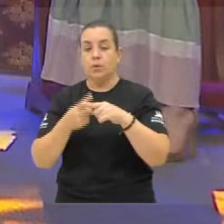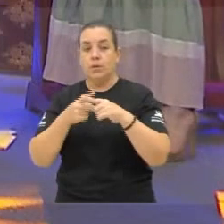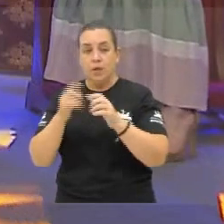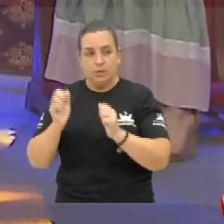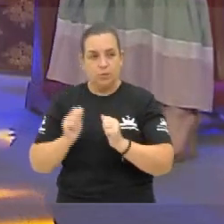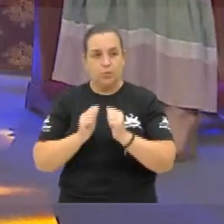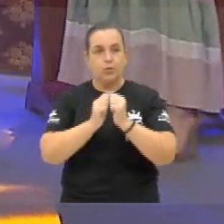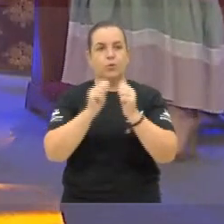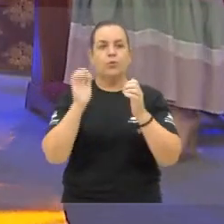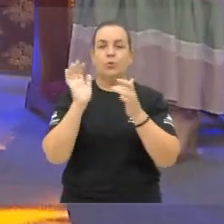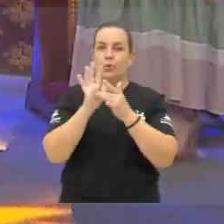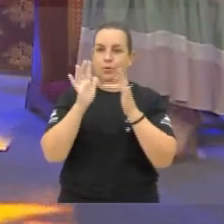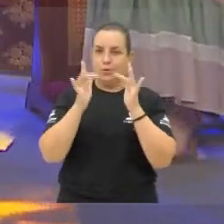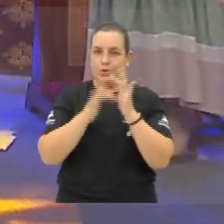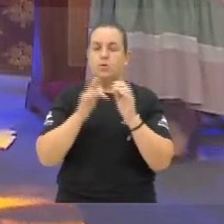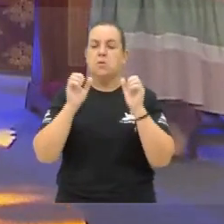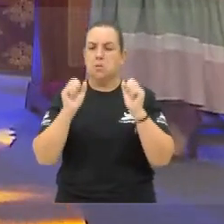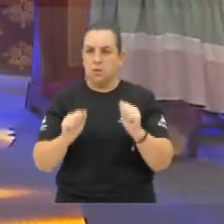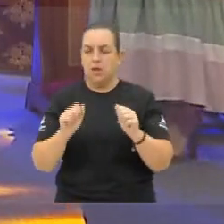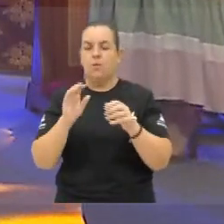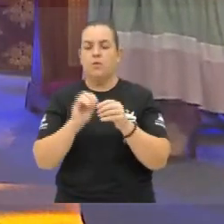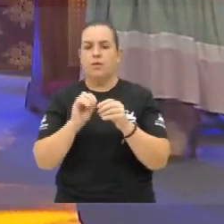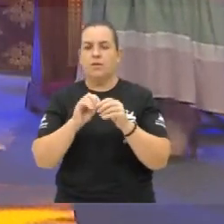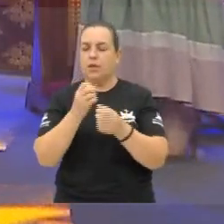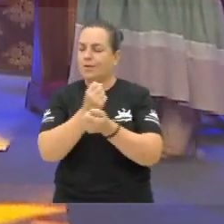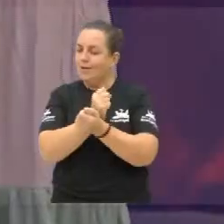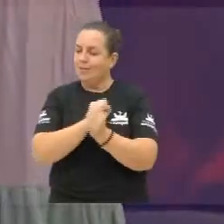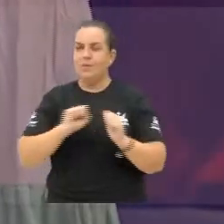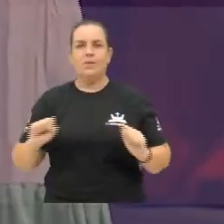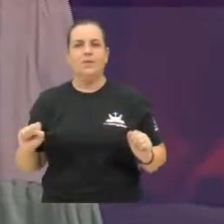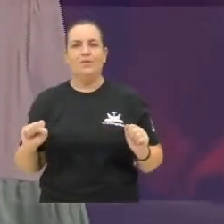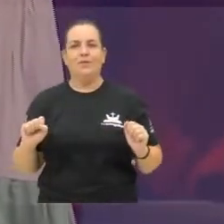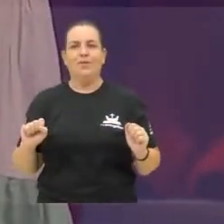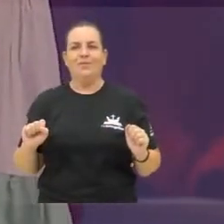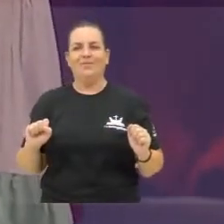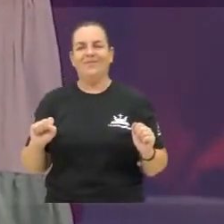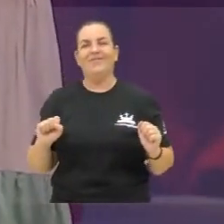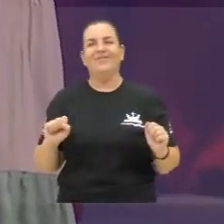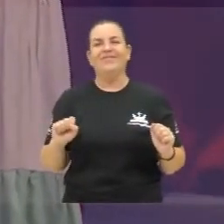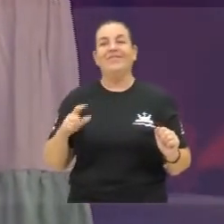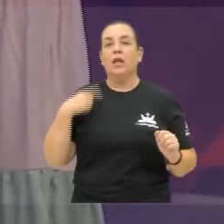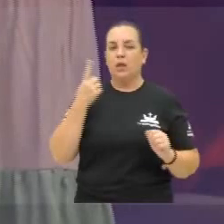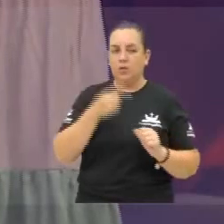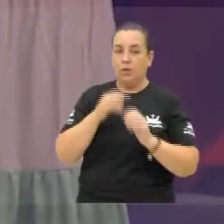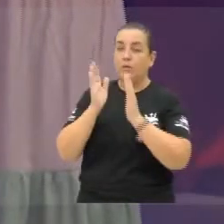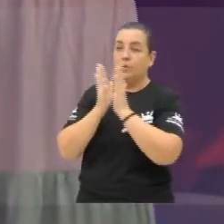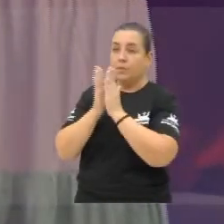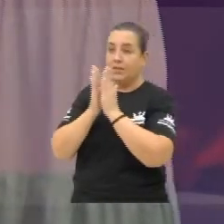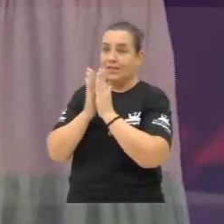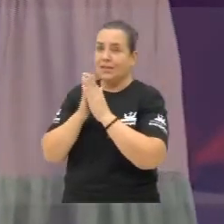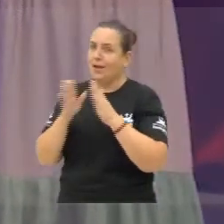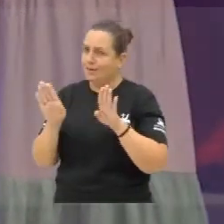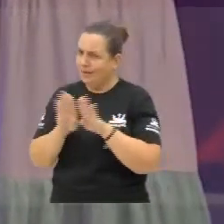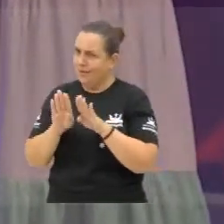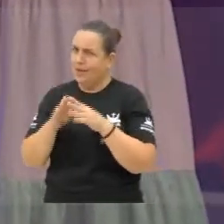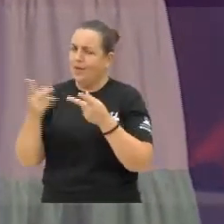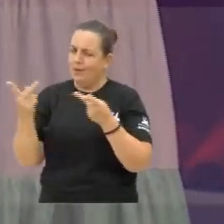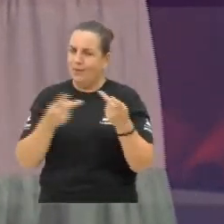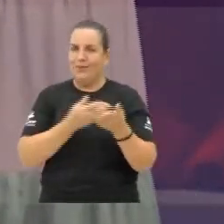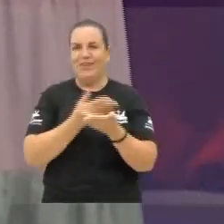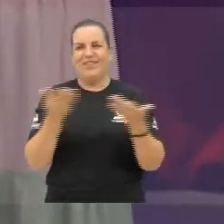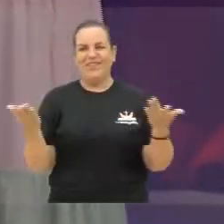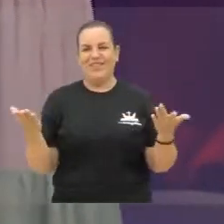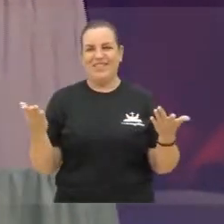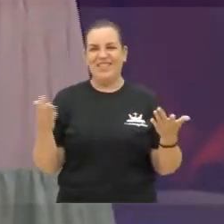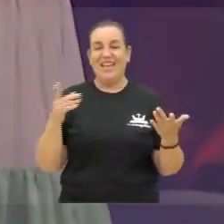Jesus podemos realizar o impossível. Vamos rezar então. Convido você a